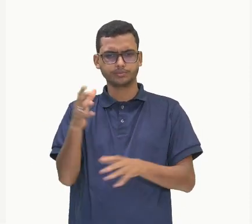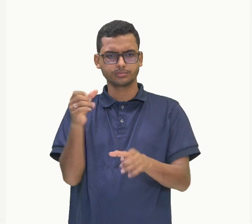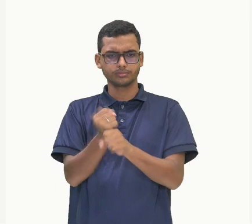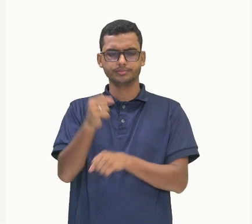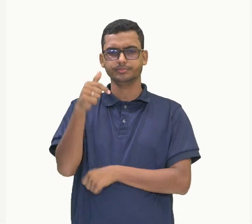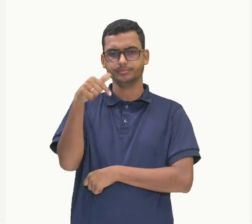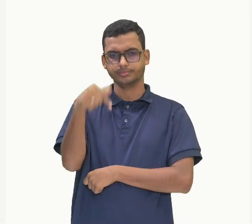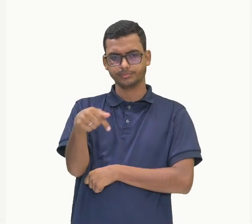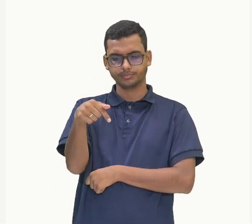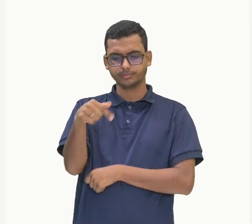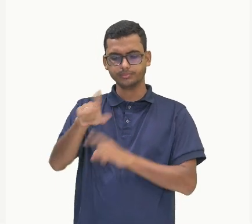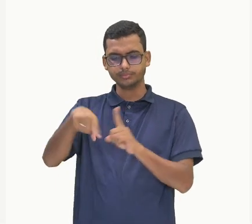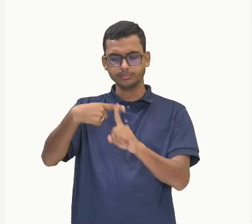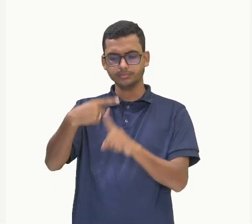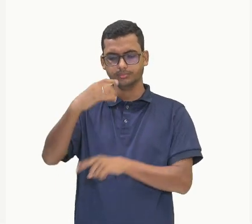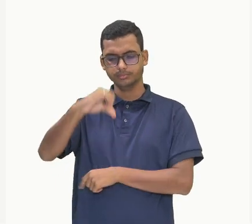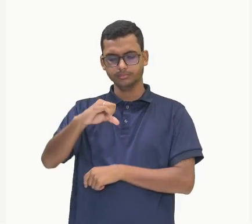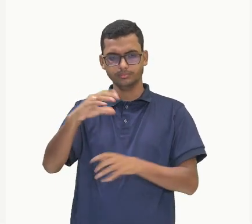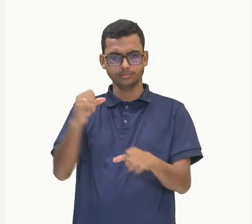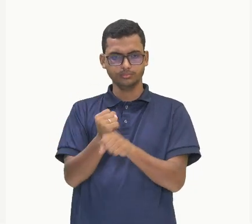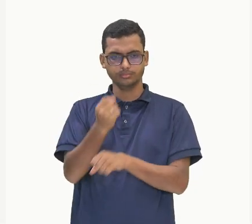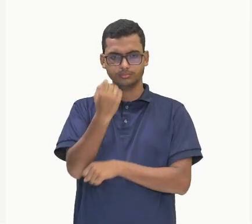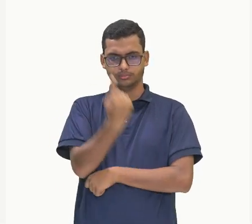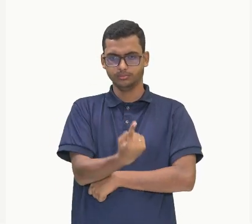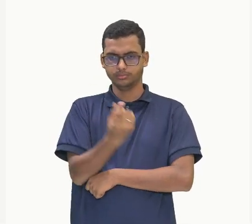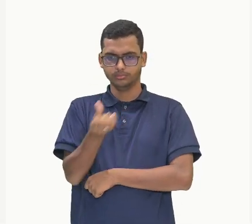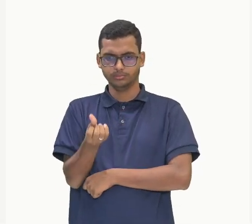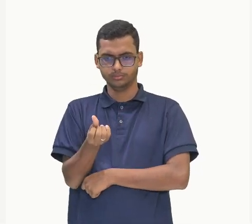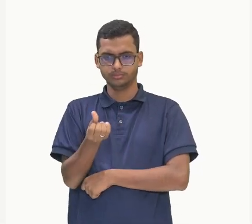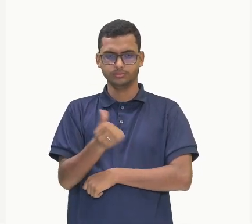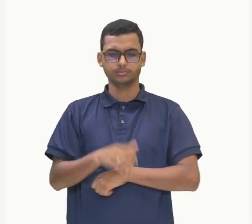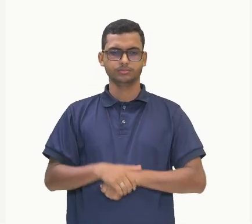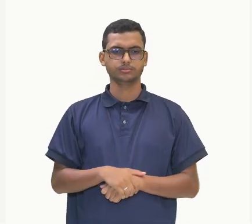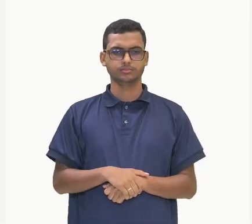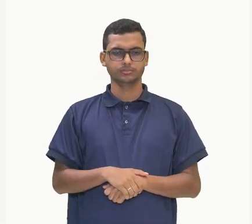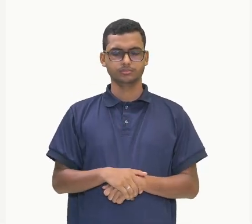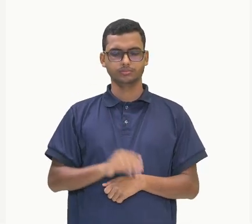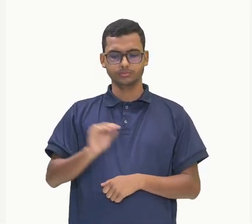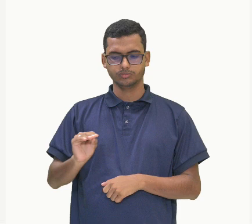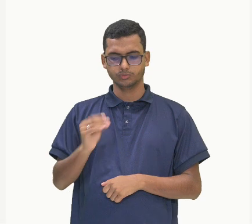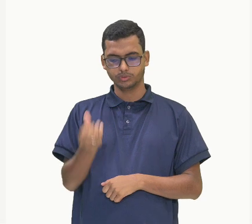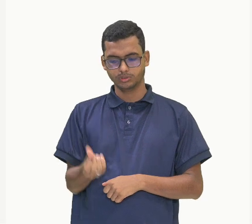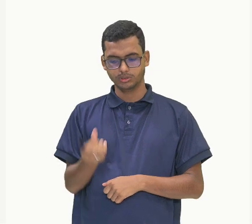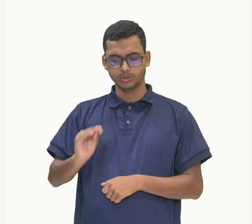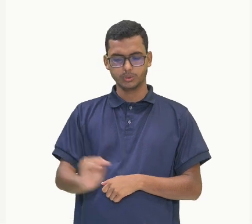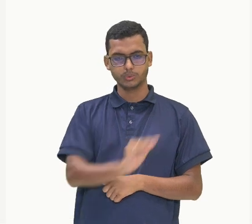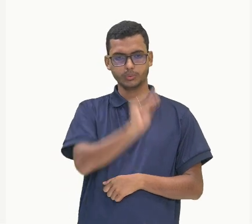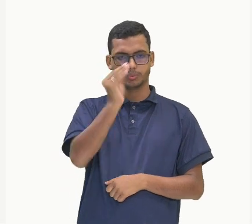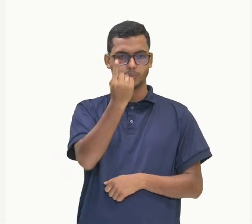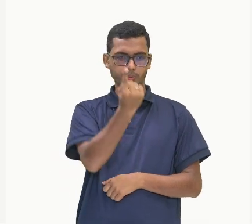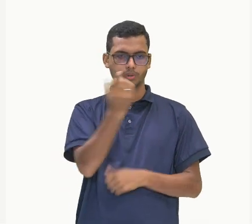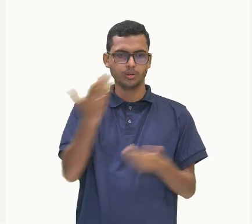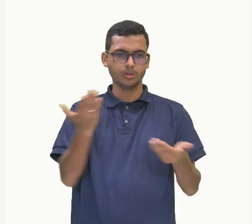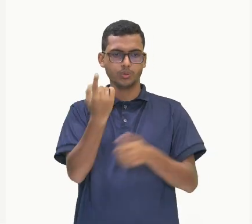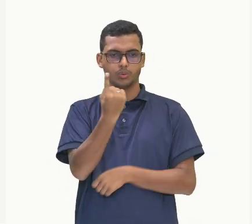9, 16. Sobe 1. 1 mais 5, 6.